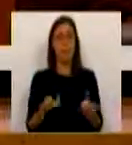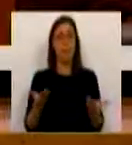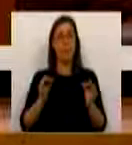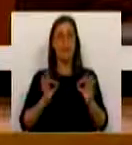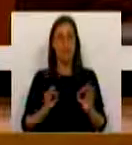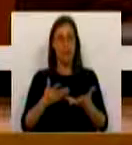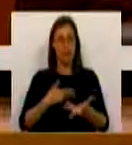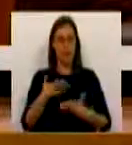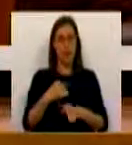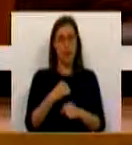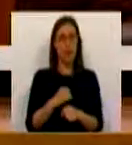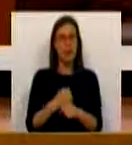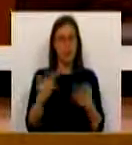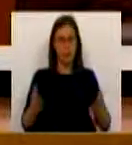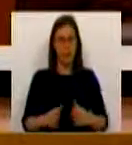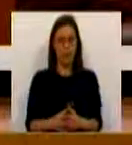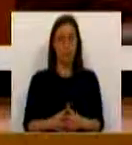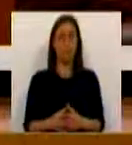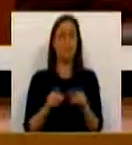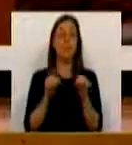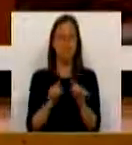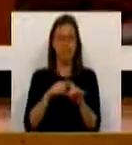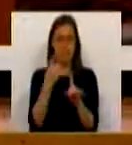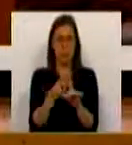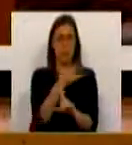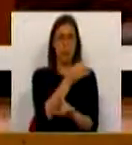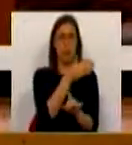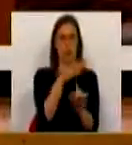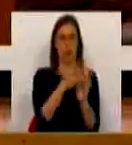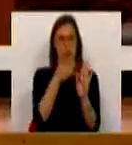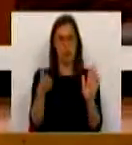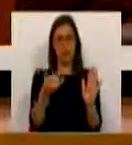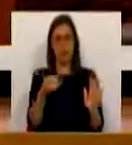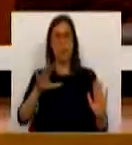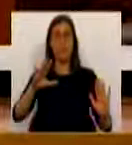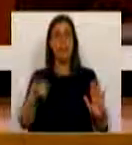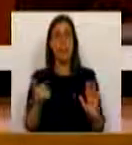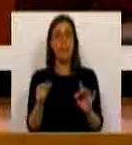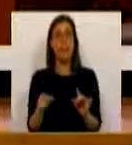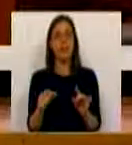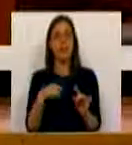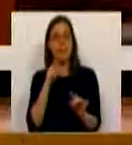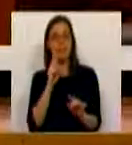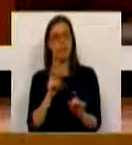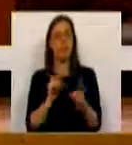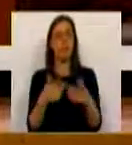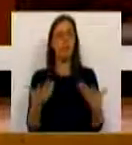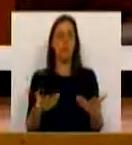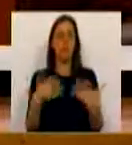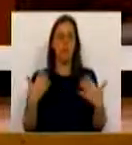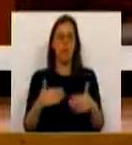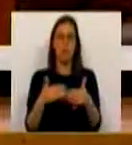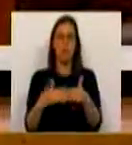organização das relações laborais. Entre 2011 e 2015, assistimos a um